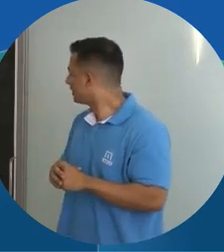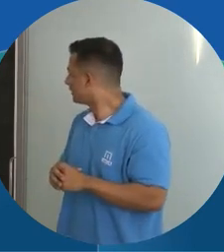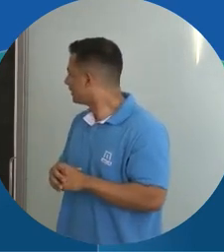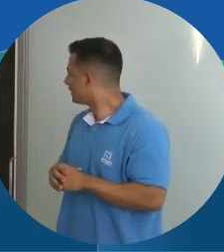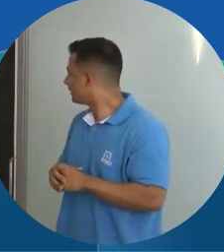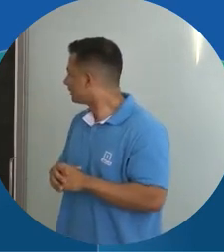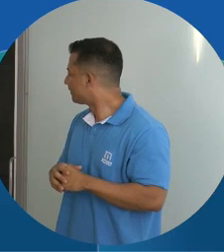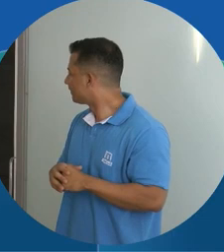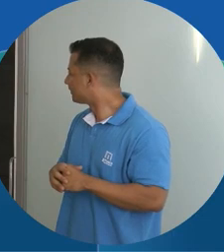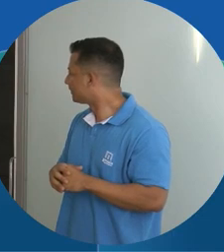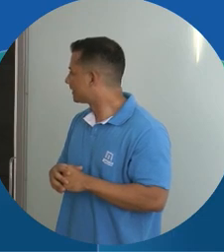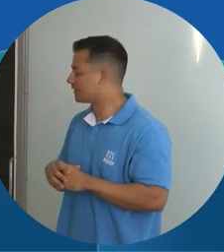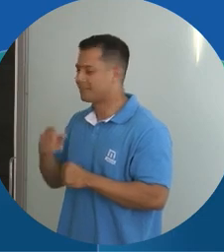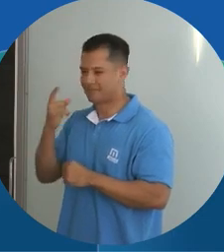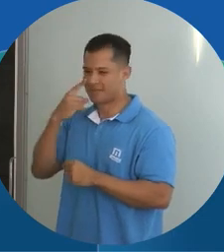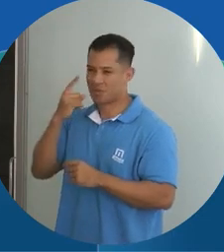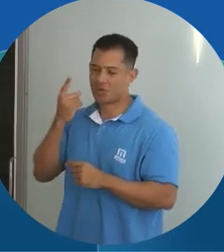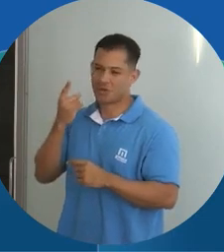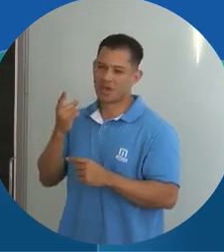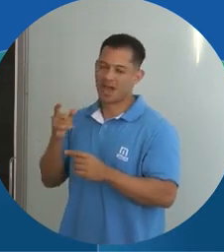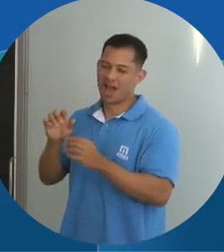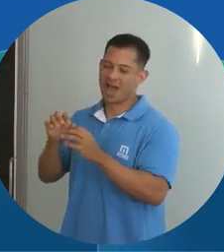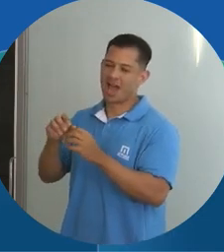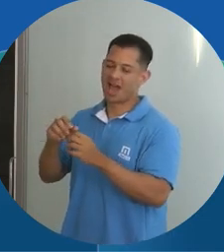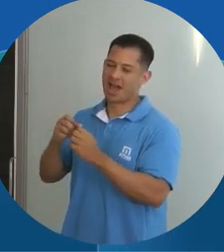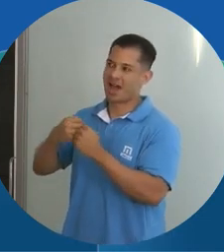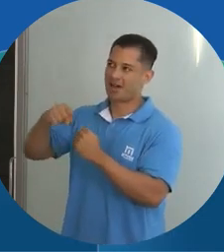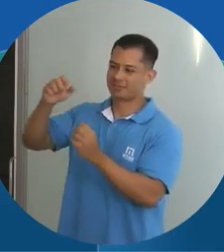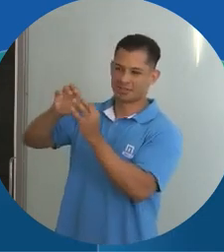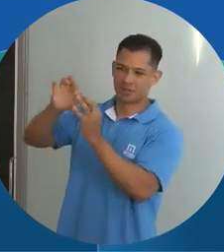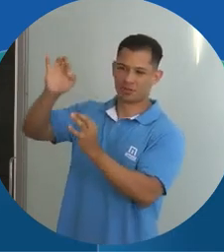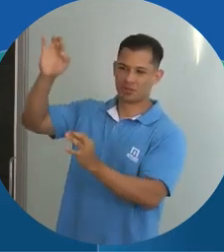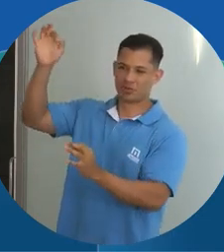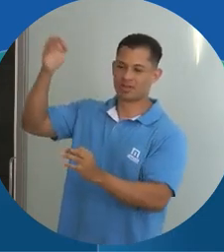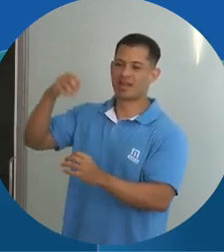A gente vê as alturas de cortina, aqui a gente está vendo aqui as